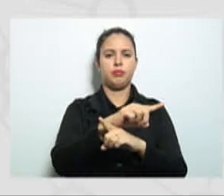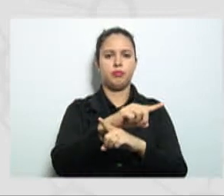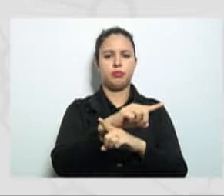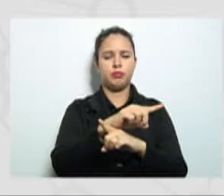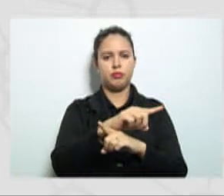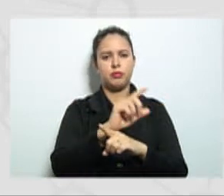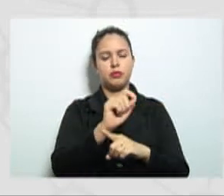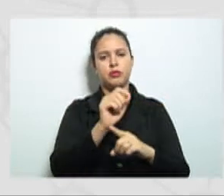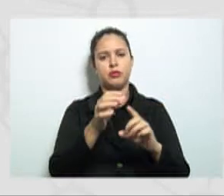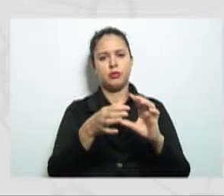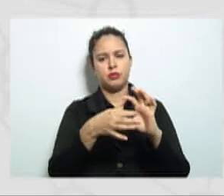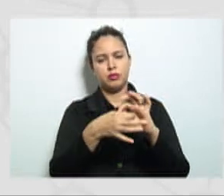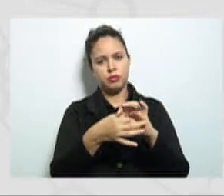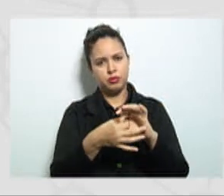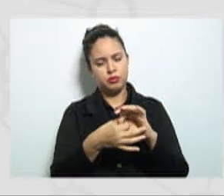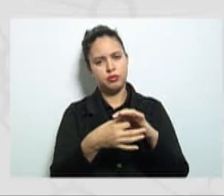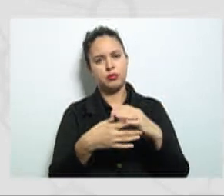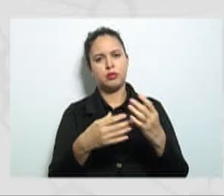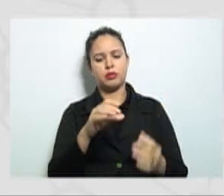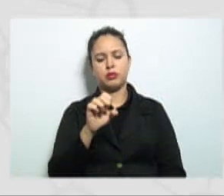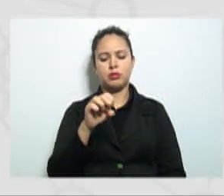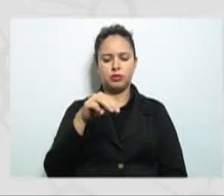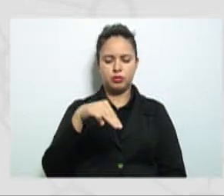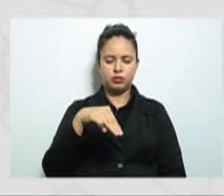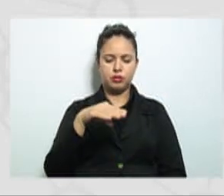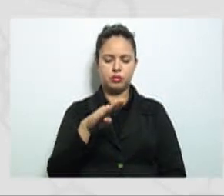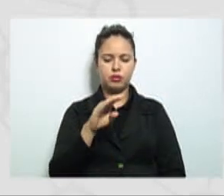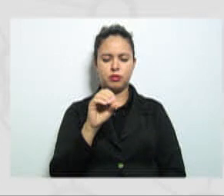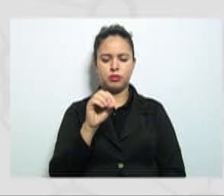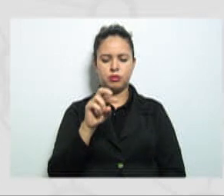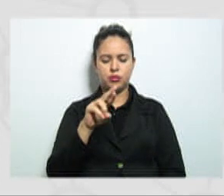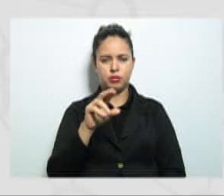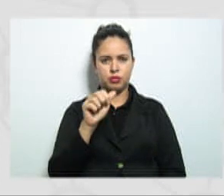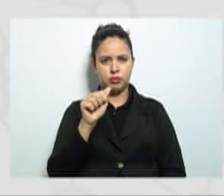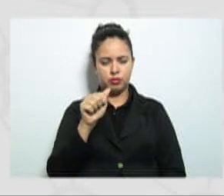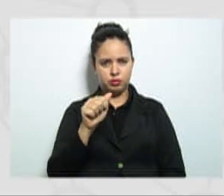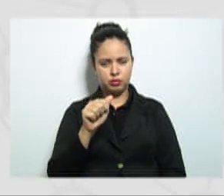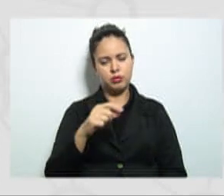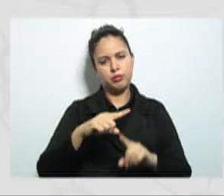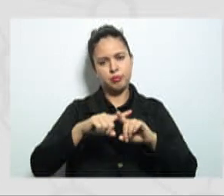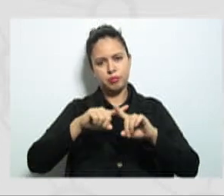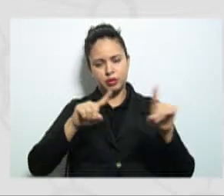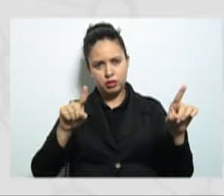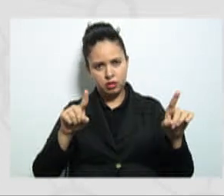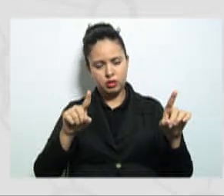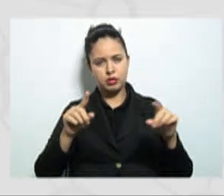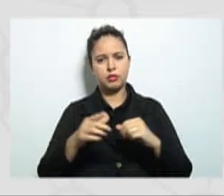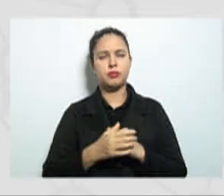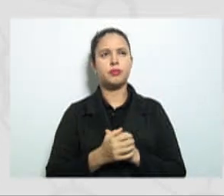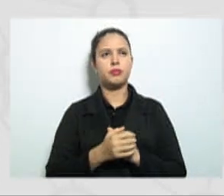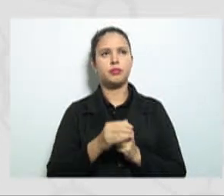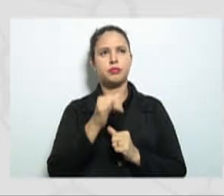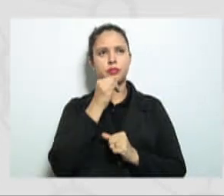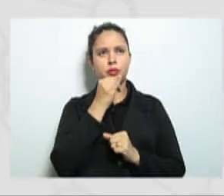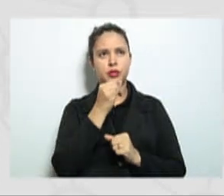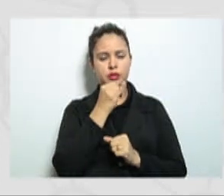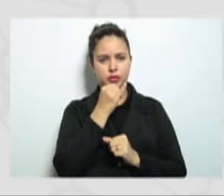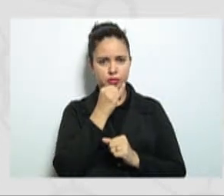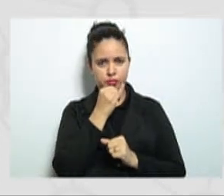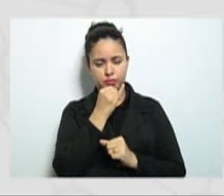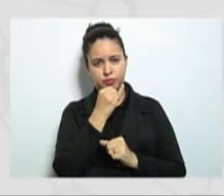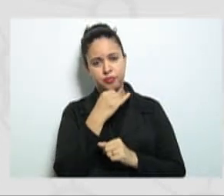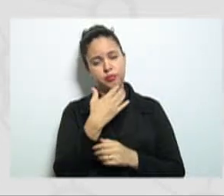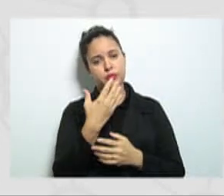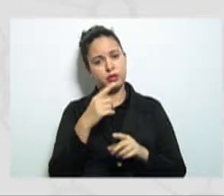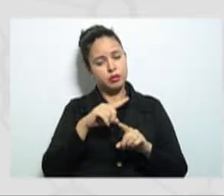as conjunções embora, entretanto, mas, porém, etc. Por exemplo, embora tenha